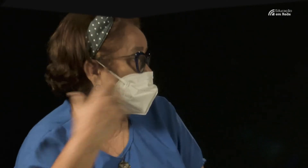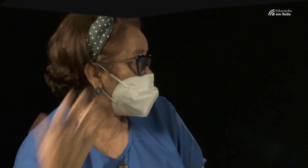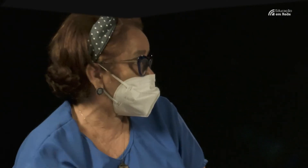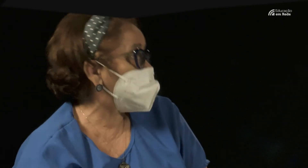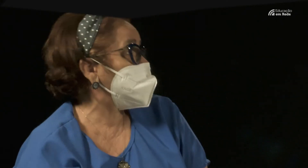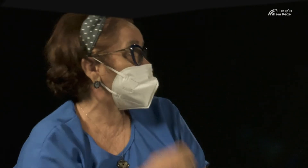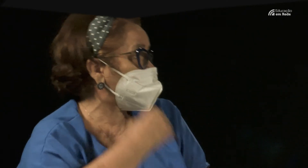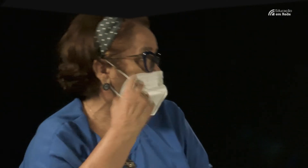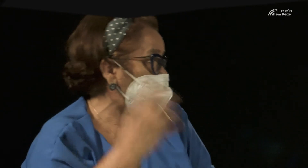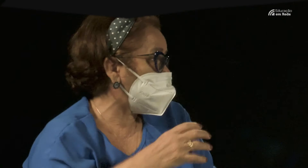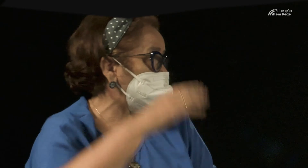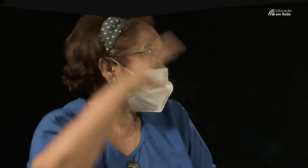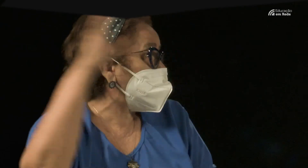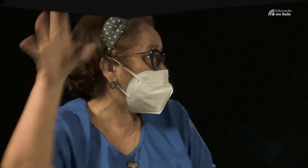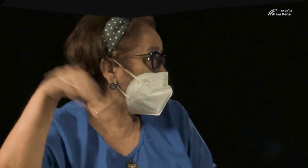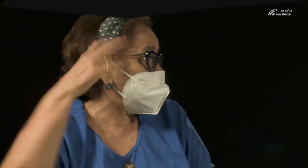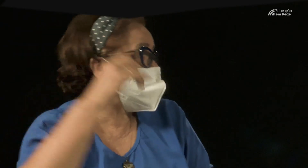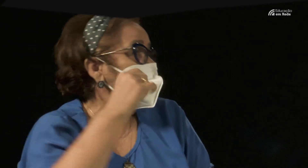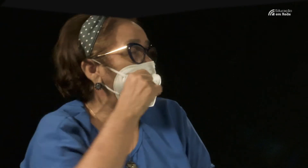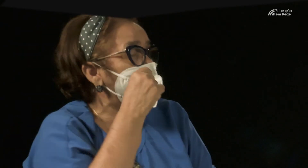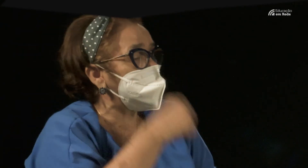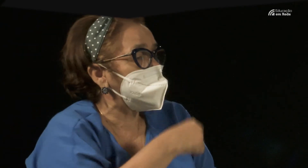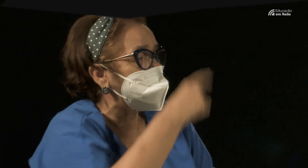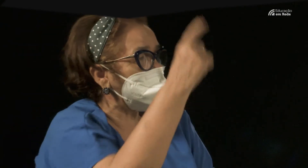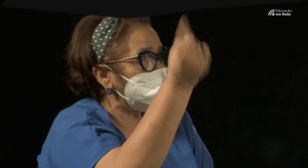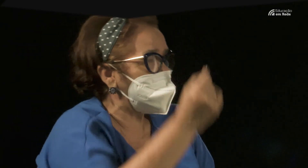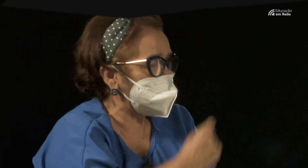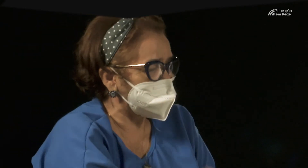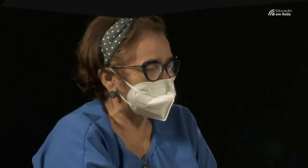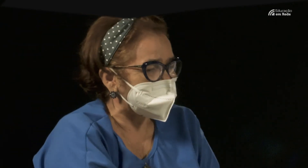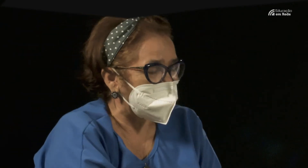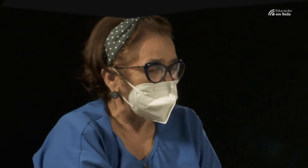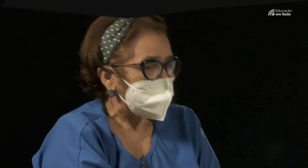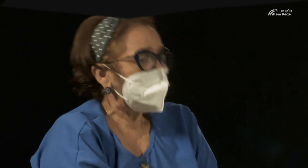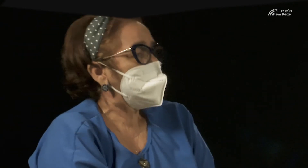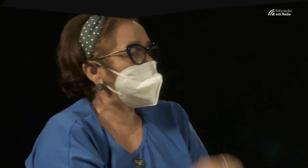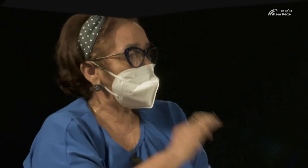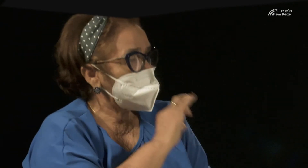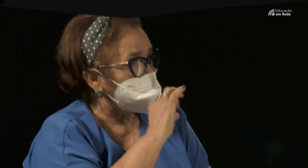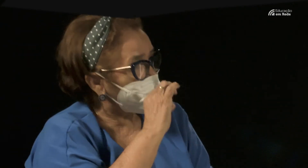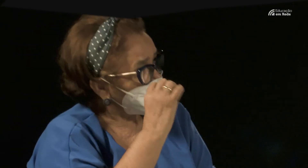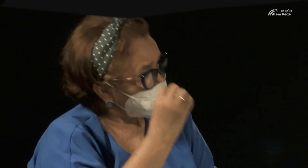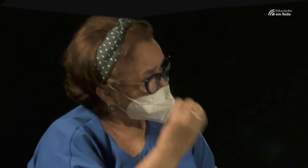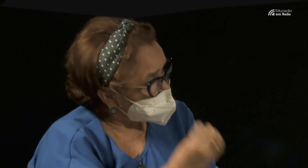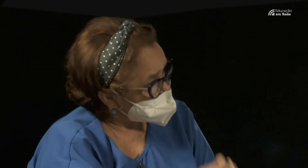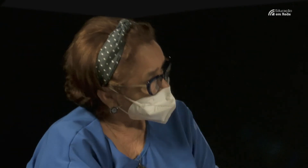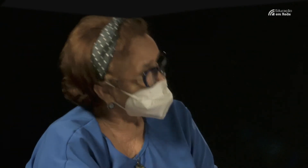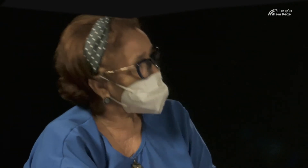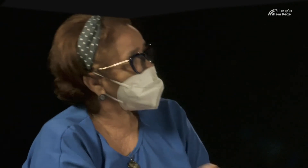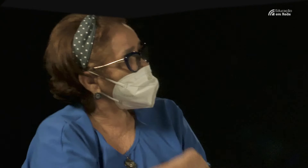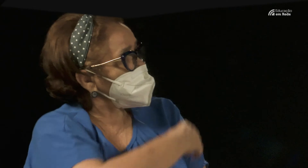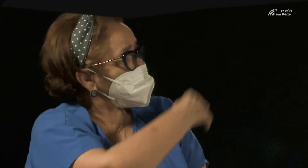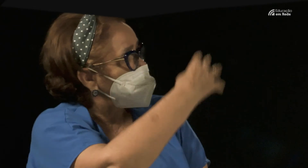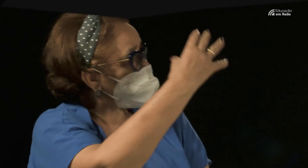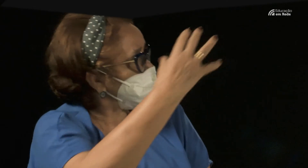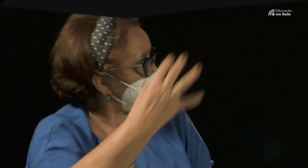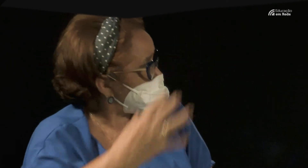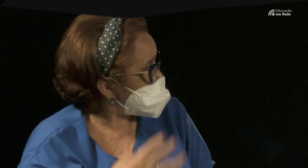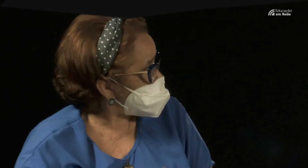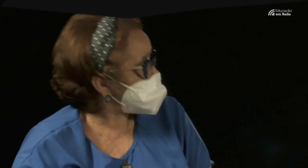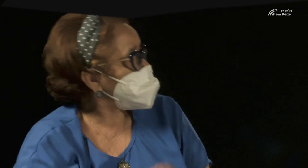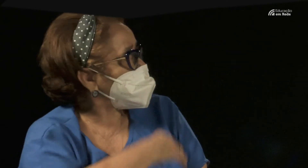Isso a gente visitando a escola, eu faço um trabalho aqui com as escolas comunitárias na área de extensão. A gente vai desenvolver um projeto e dizer